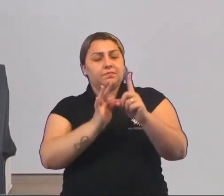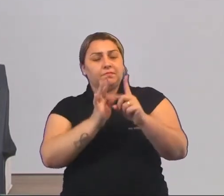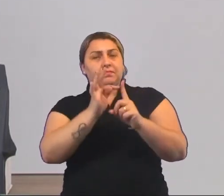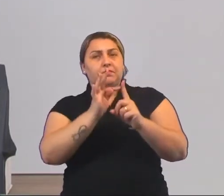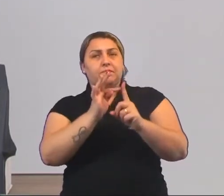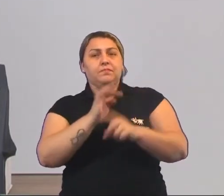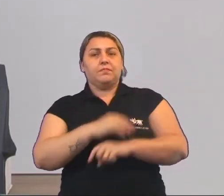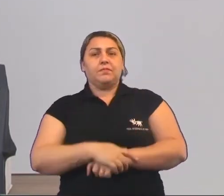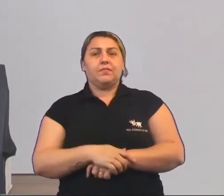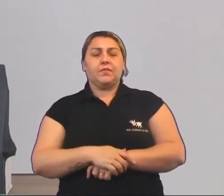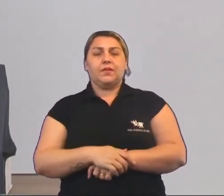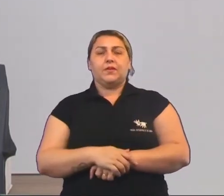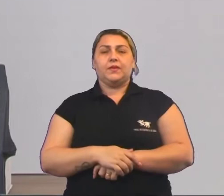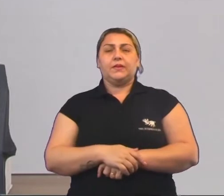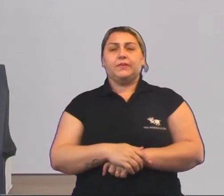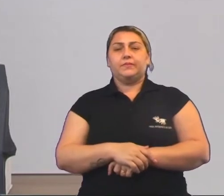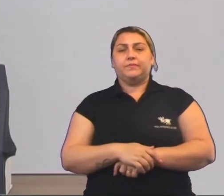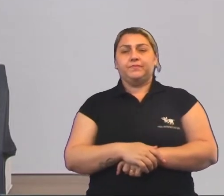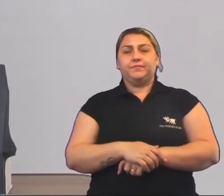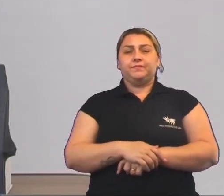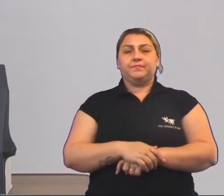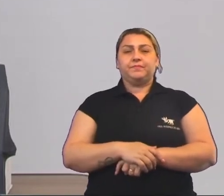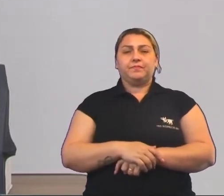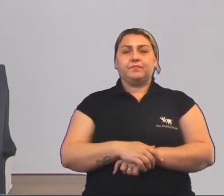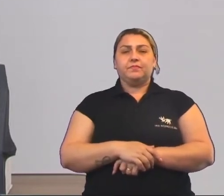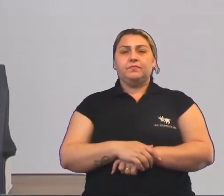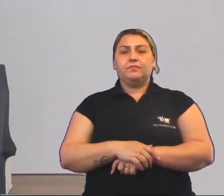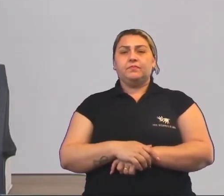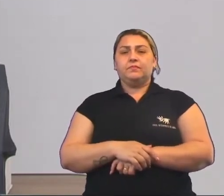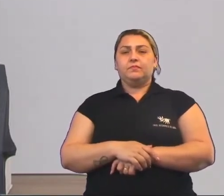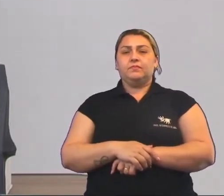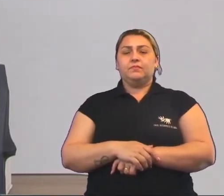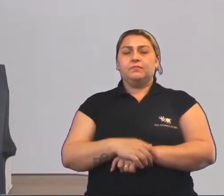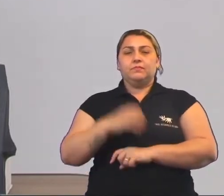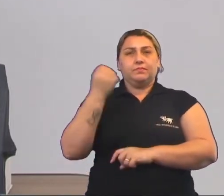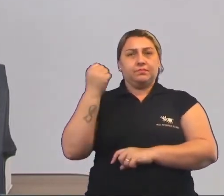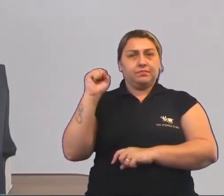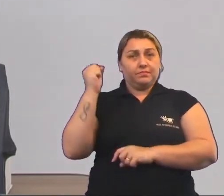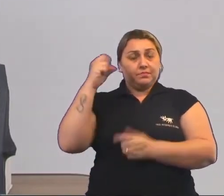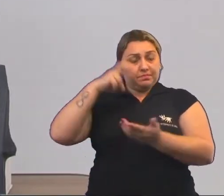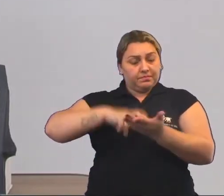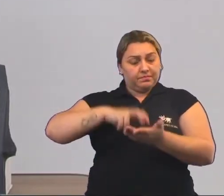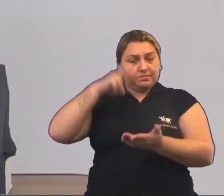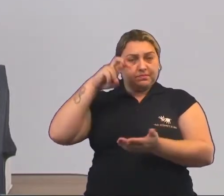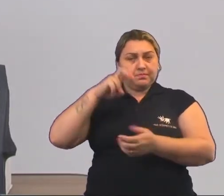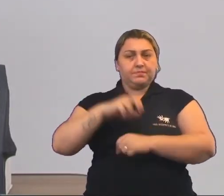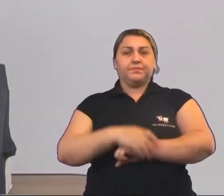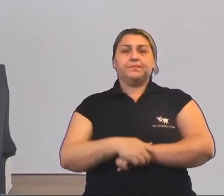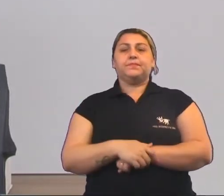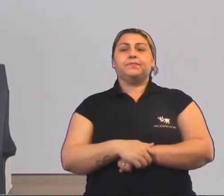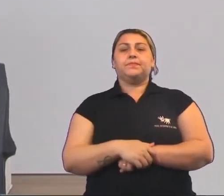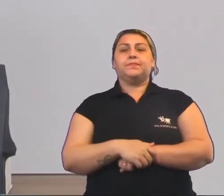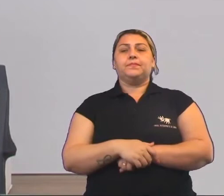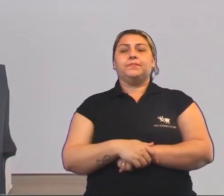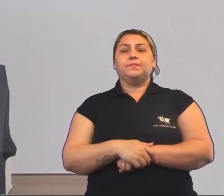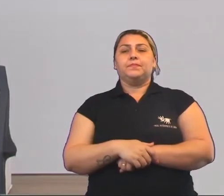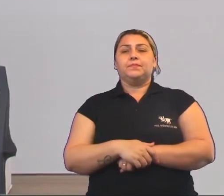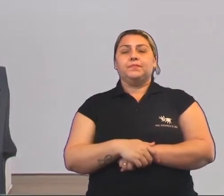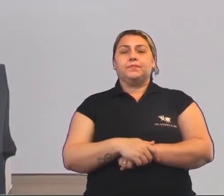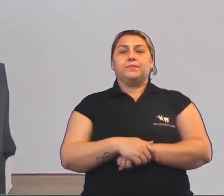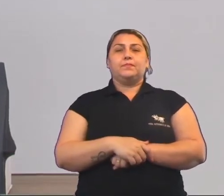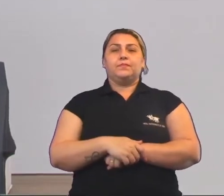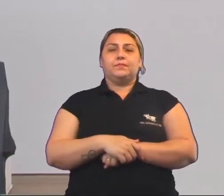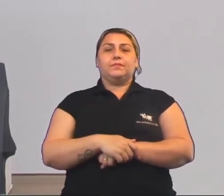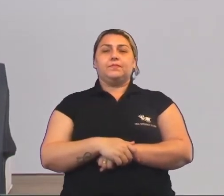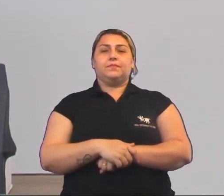Então, ela vai verificar, ela vai começar pela primeira vez a verificar 8 horas da manhã. Então, vamos marcar aqui,